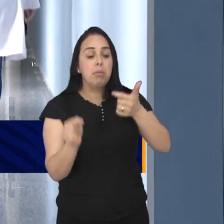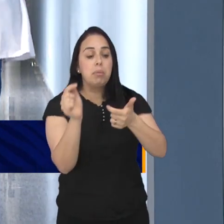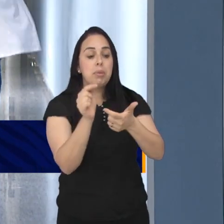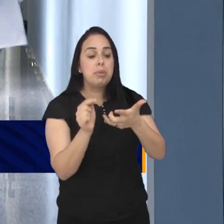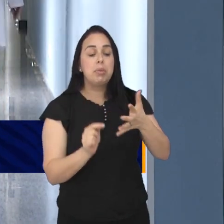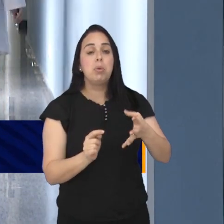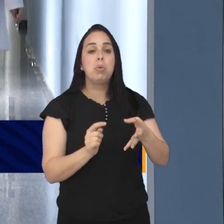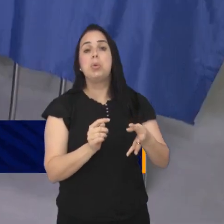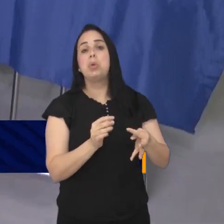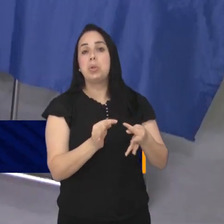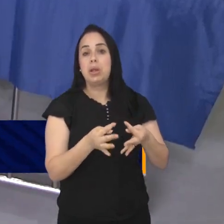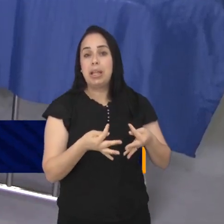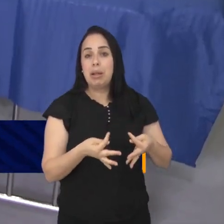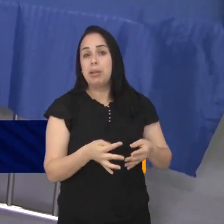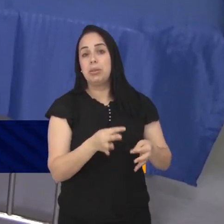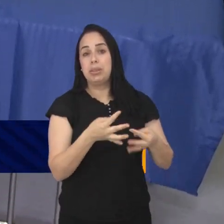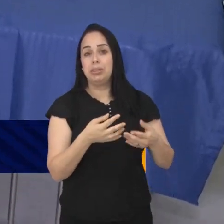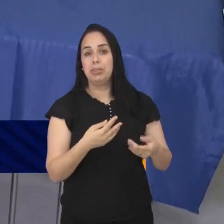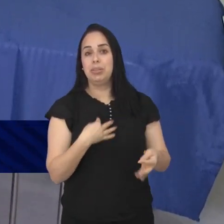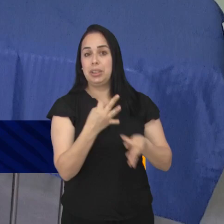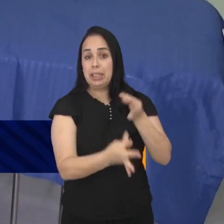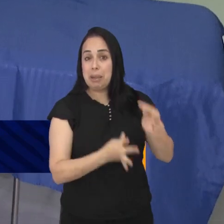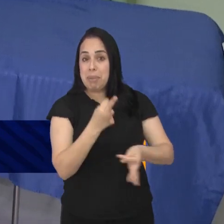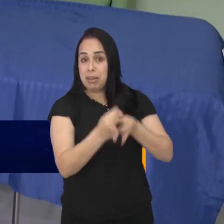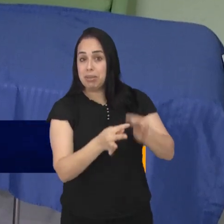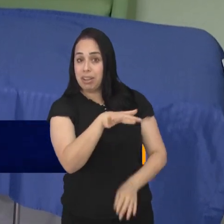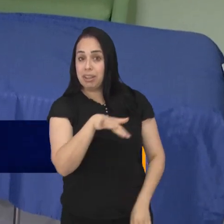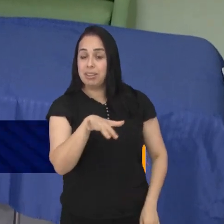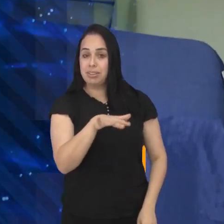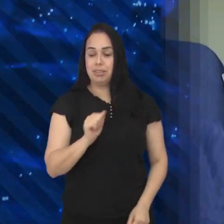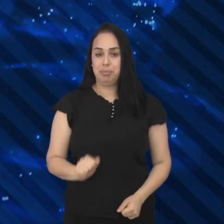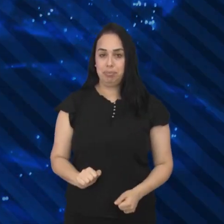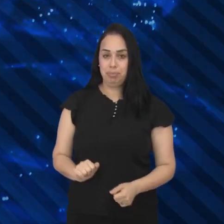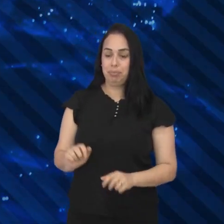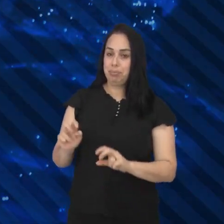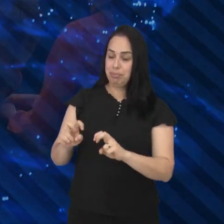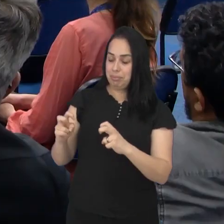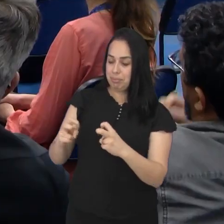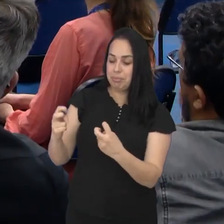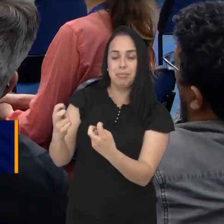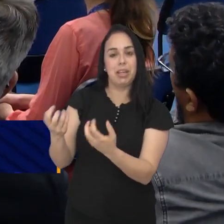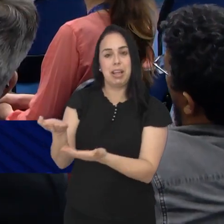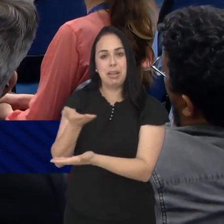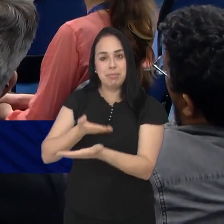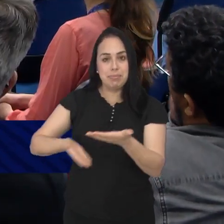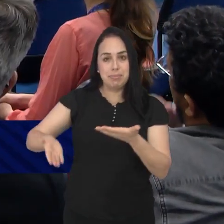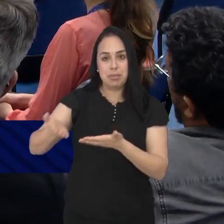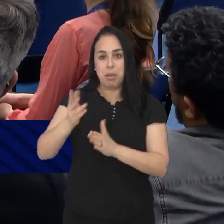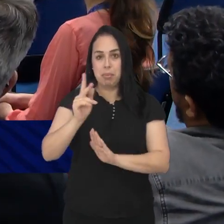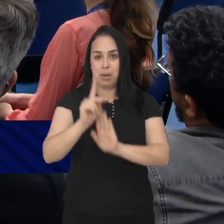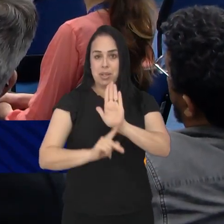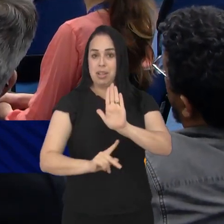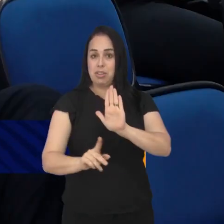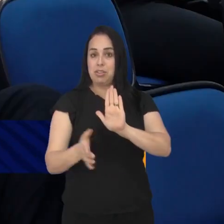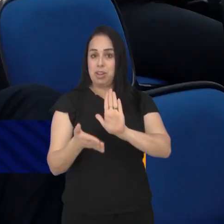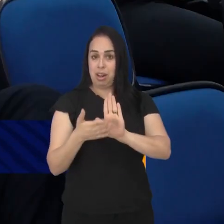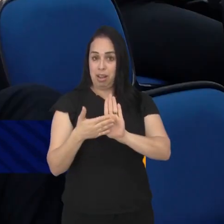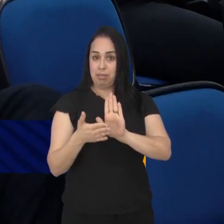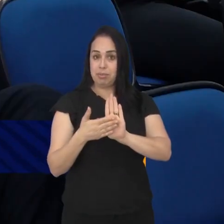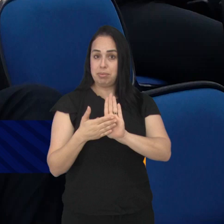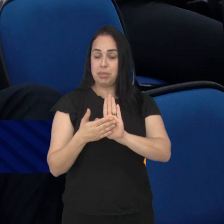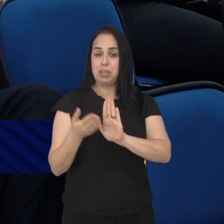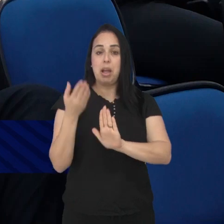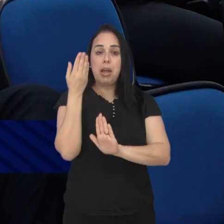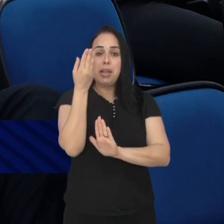entender como está o tratamento oferecido aos pacientes da cidade. Rodas de conversas integradas. O